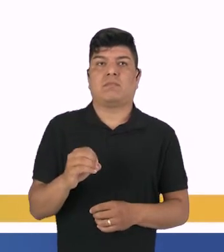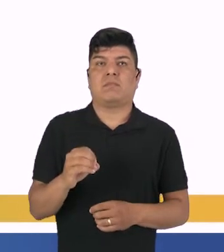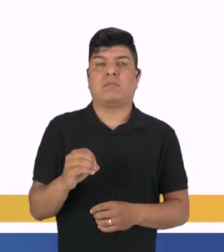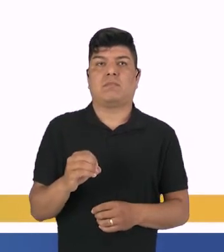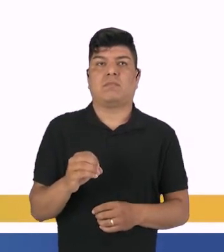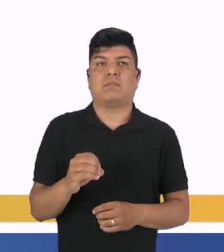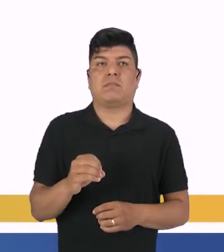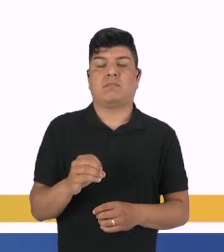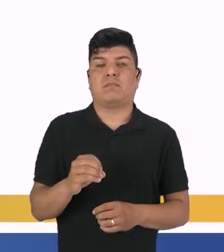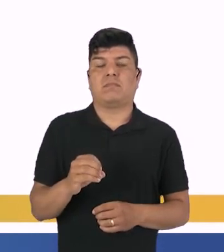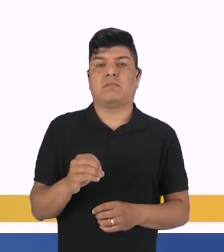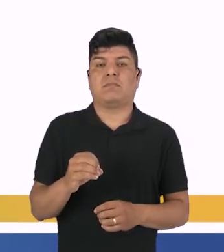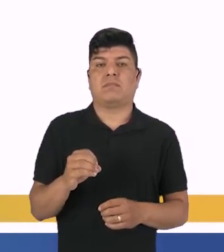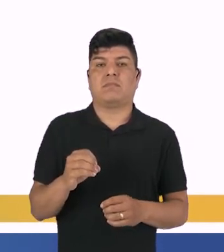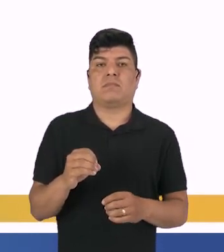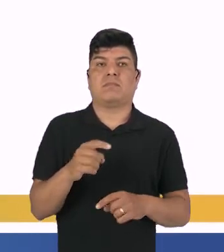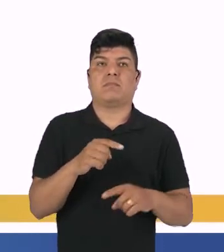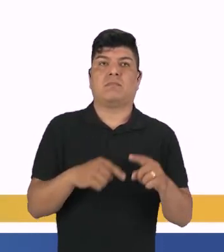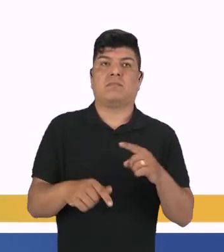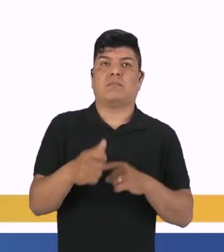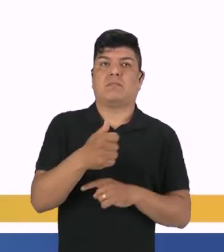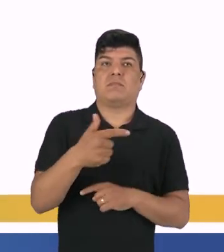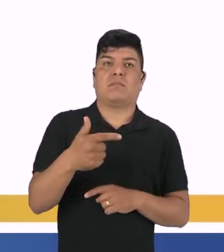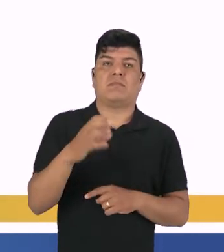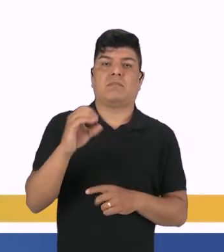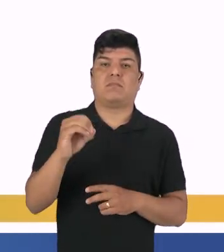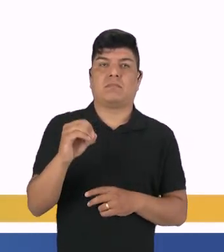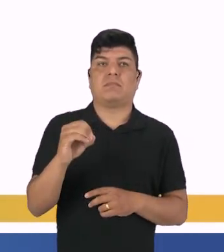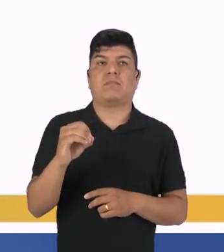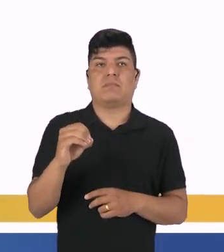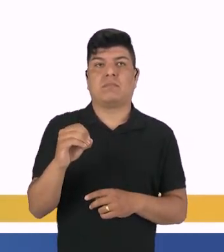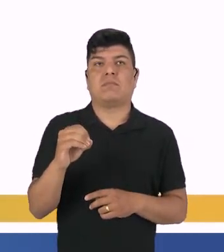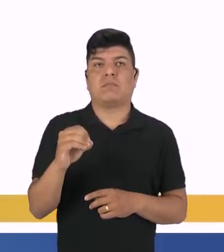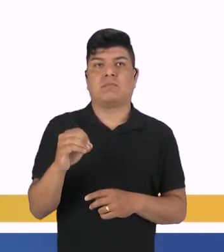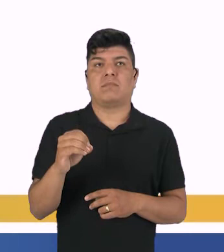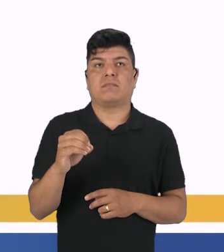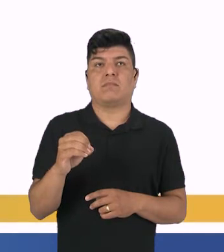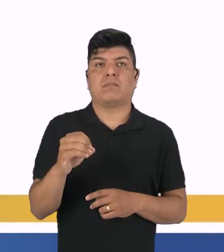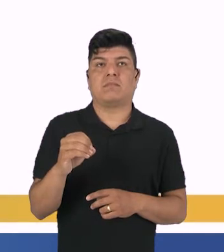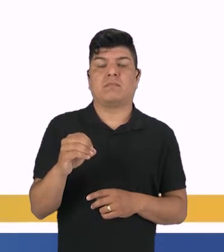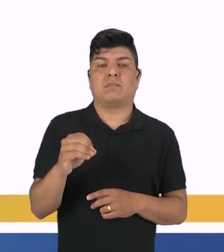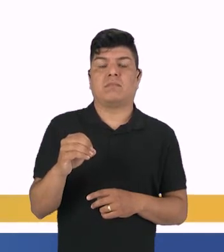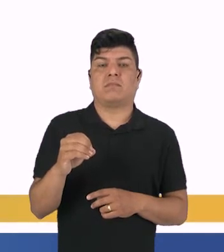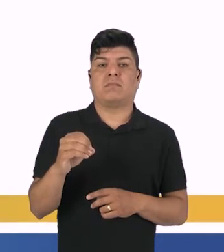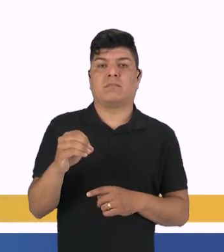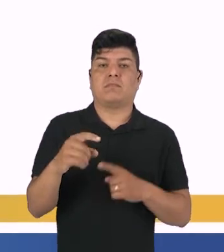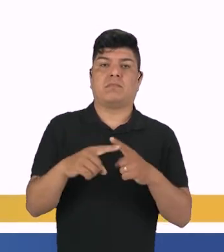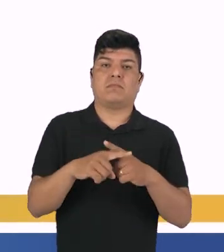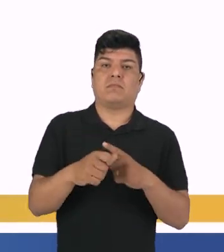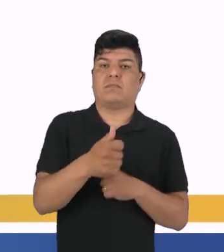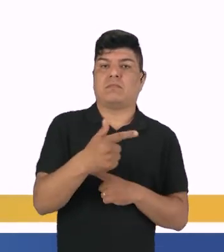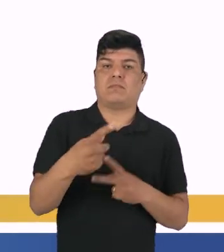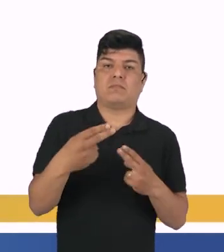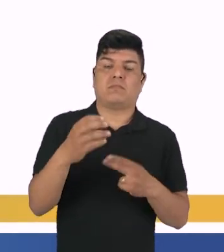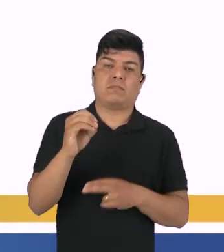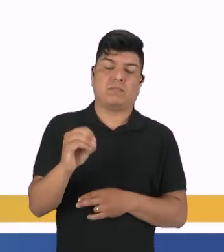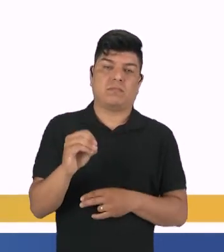Quando eu desci o 0, 0 dividido para 12, deu 0, né? Então eu acrescento 0. 0 vezes 12, 0. Então